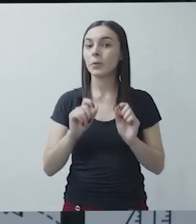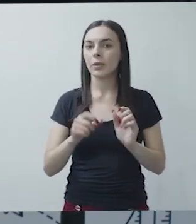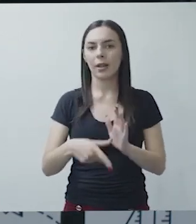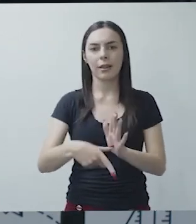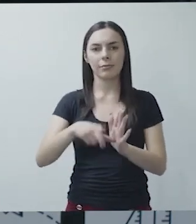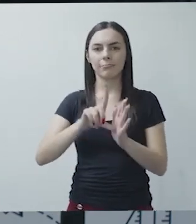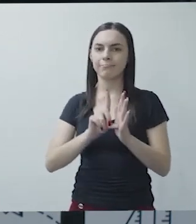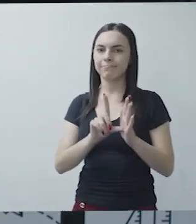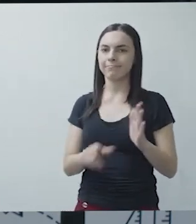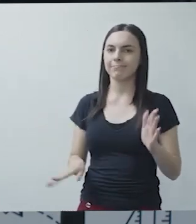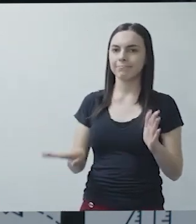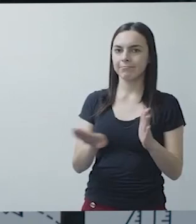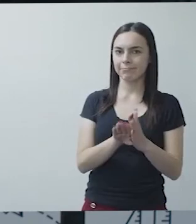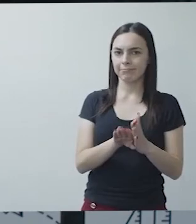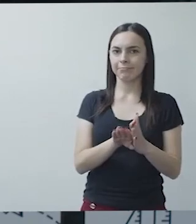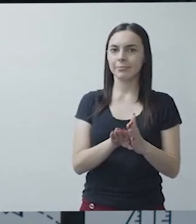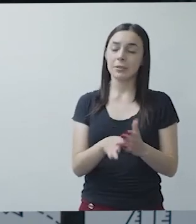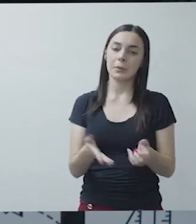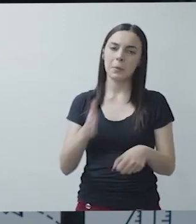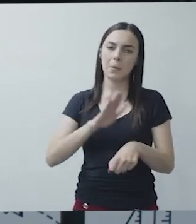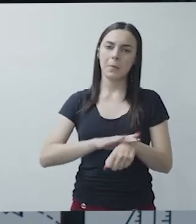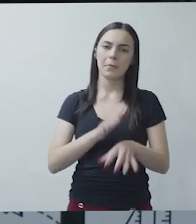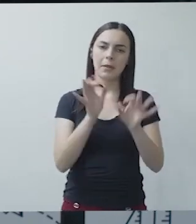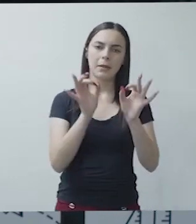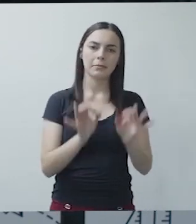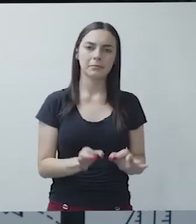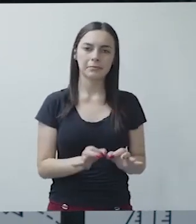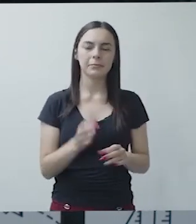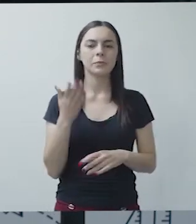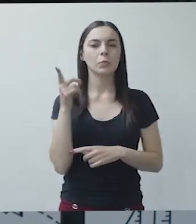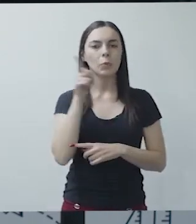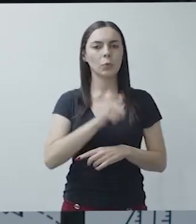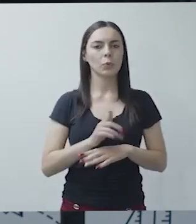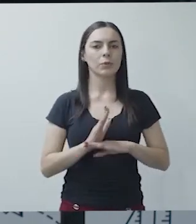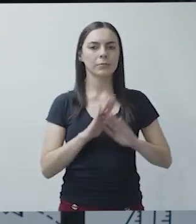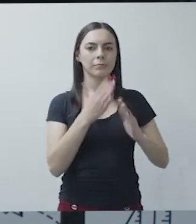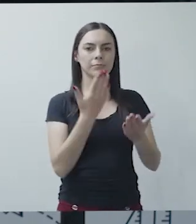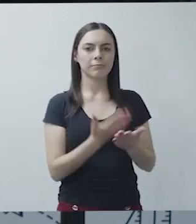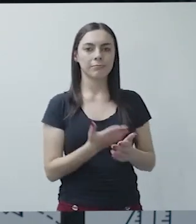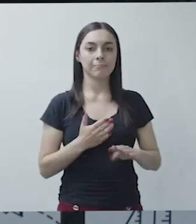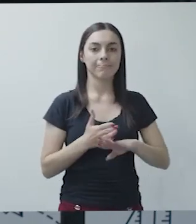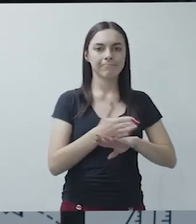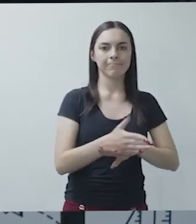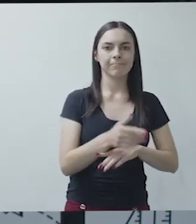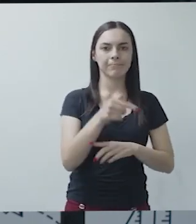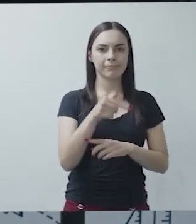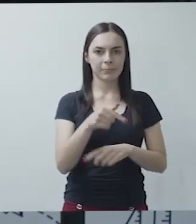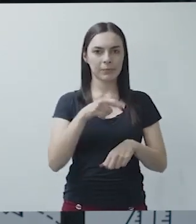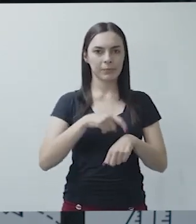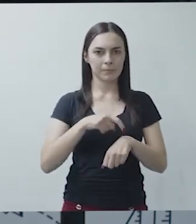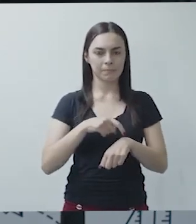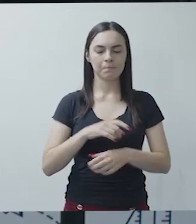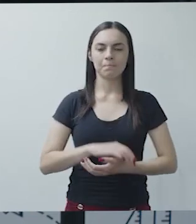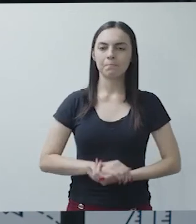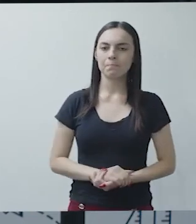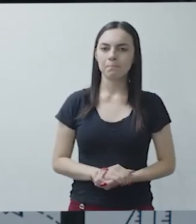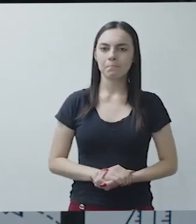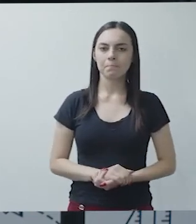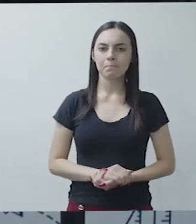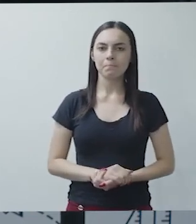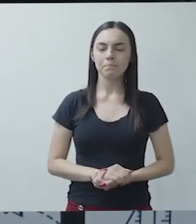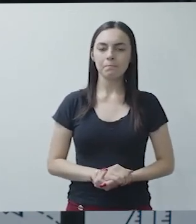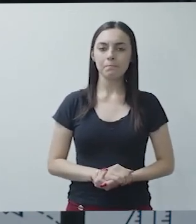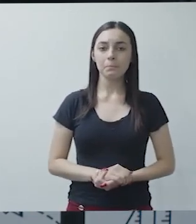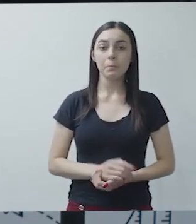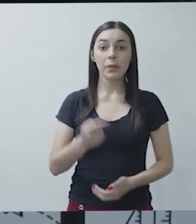do horário, tá? Ela chegou a tempo, então, de conseguir entrar às 7 horas. Então, observem lá nesse relógio,